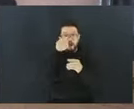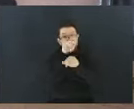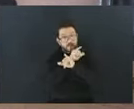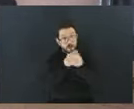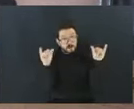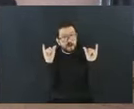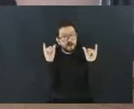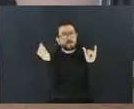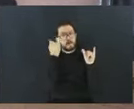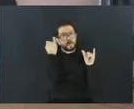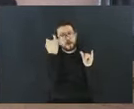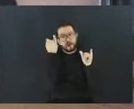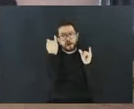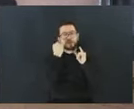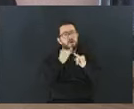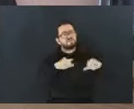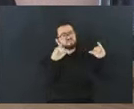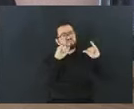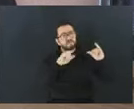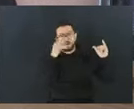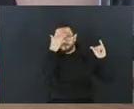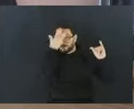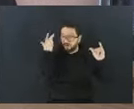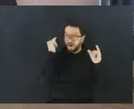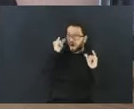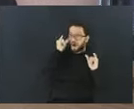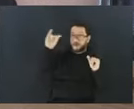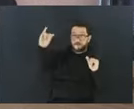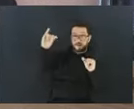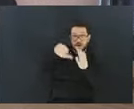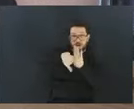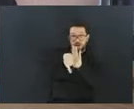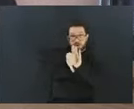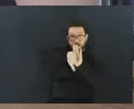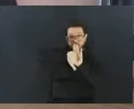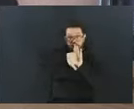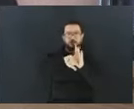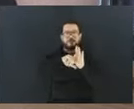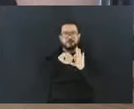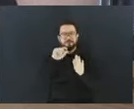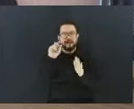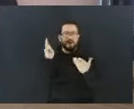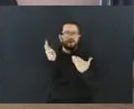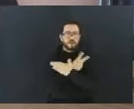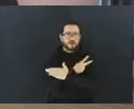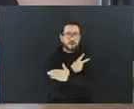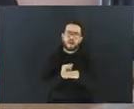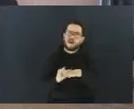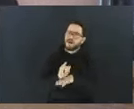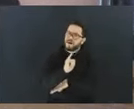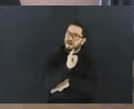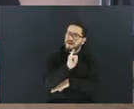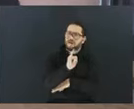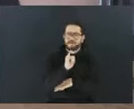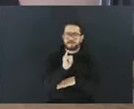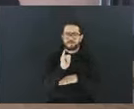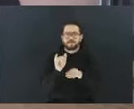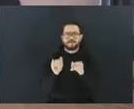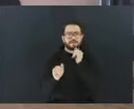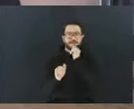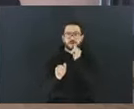as pessoas se prevenirem, principalmente de crimes, né? Que é os que mais ocorrem, né? Vamos dizer assim, para ficar sempre alerta, né? Que nem o lema do escoteiro. Seriam